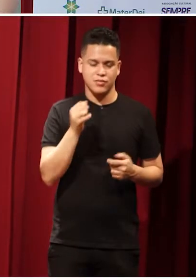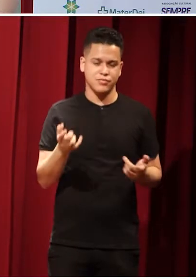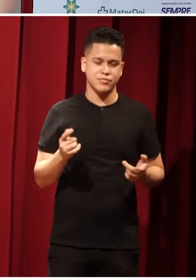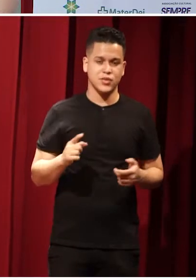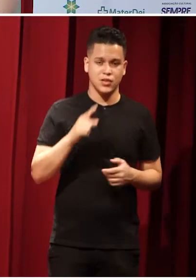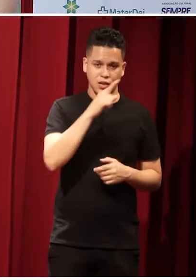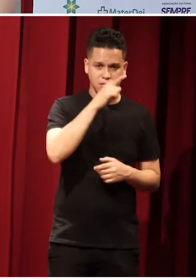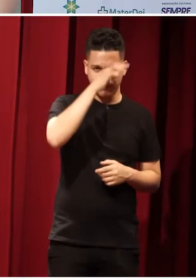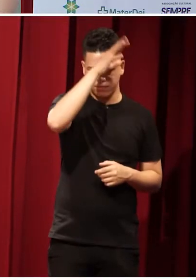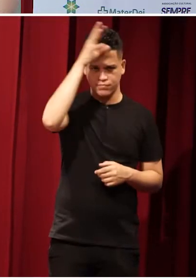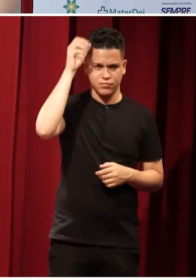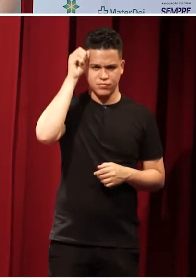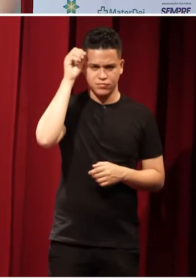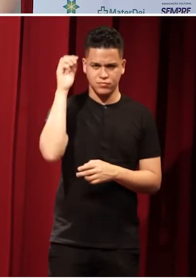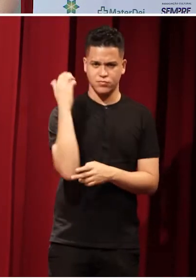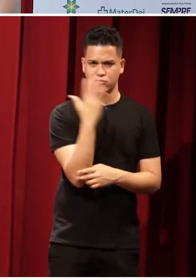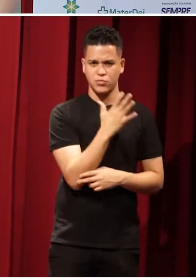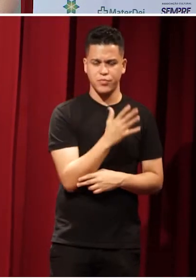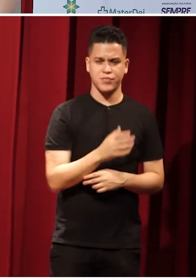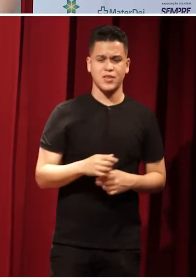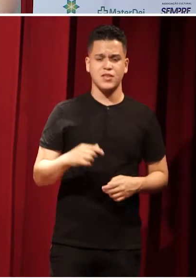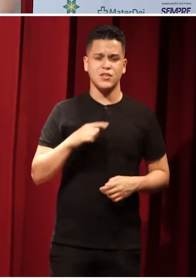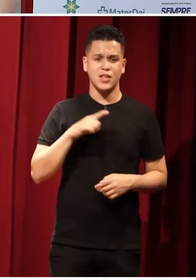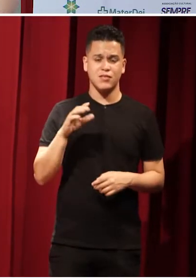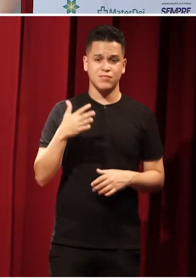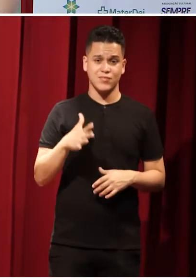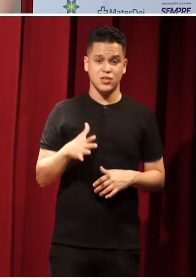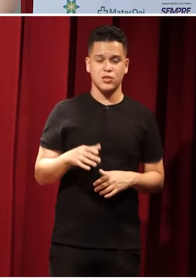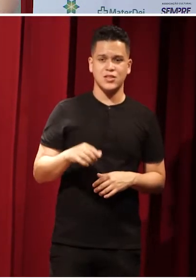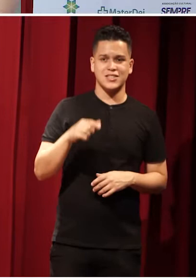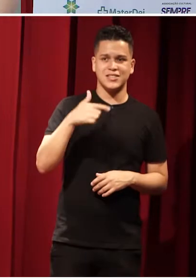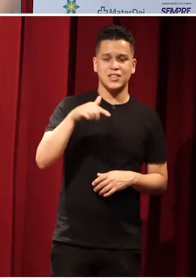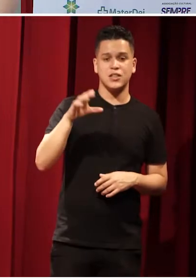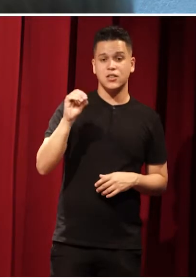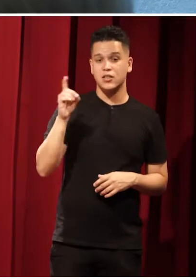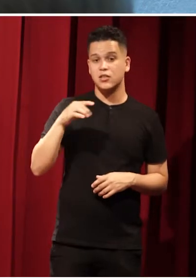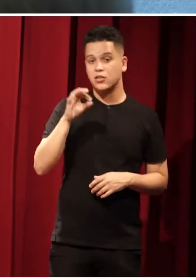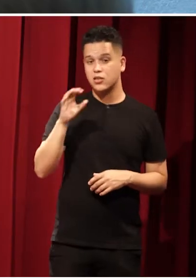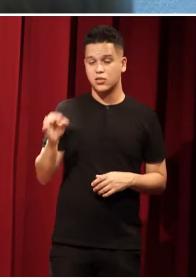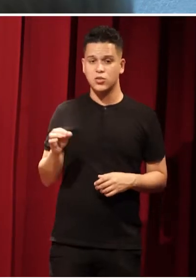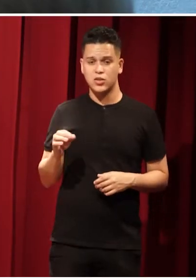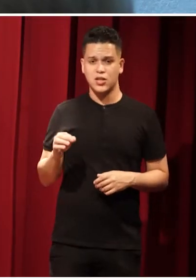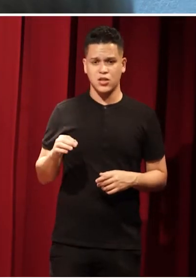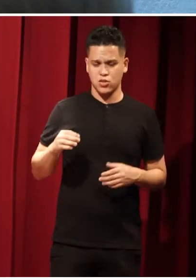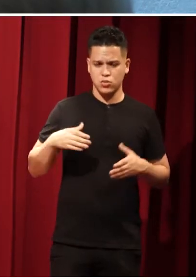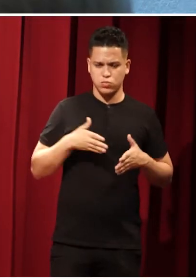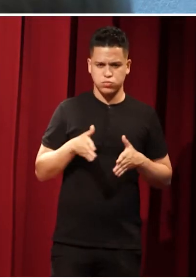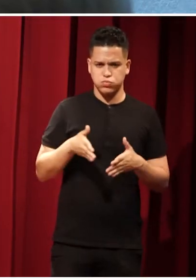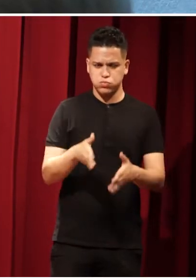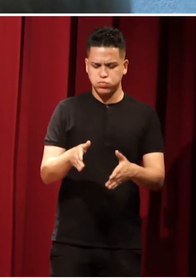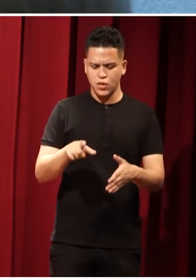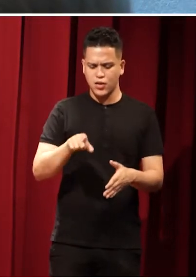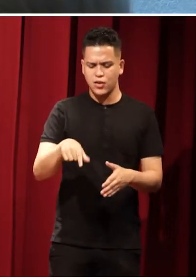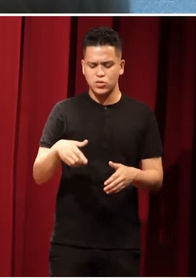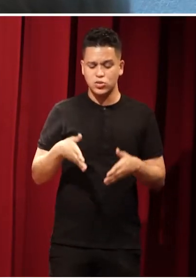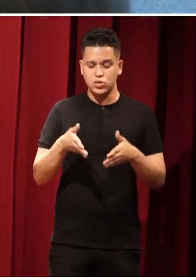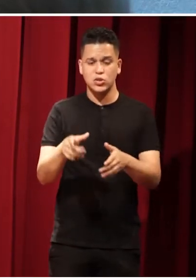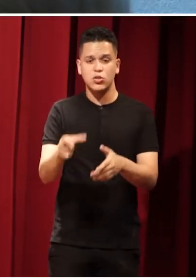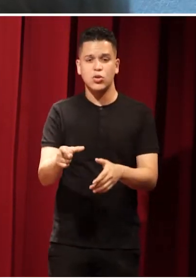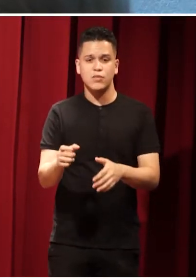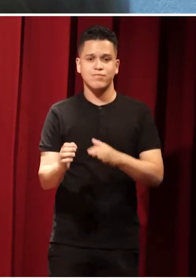da Amazônia. Por exemplo, 70% da água que abastece Uma senhora observa atentamente.